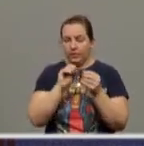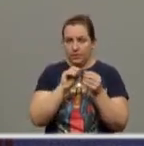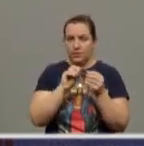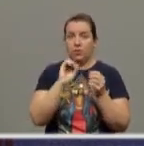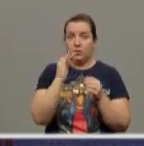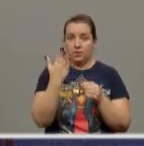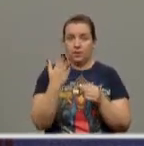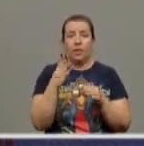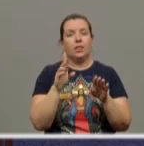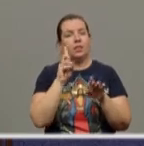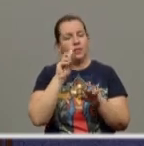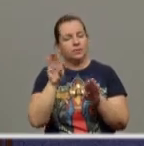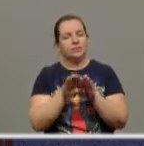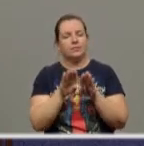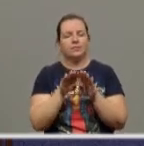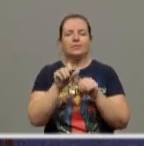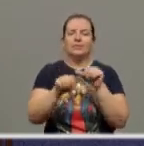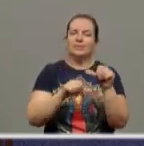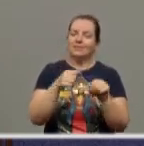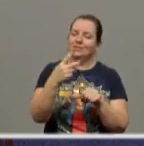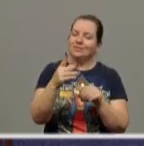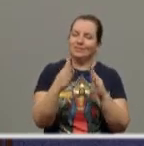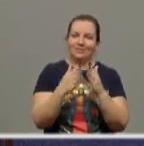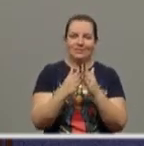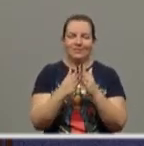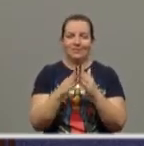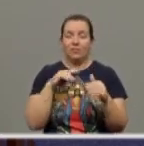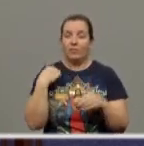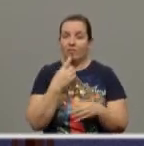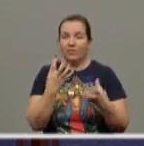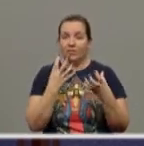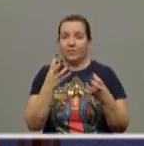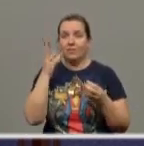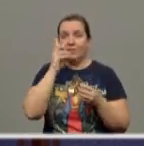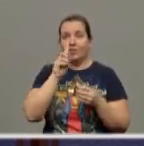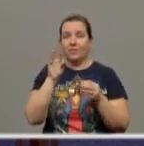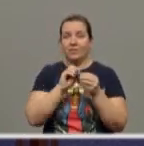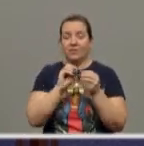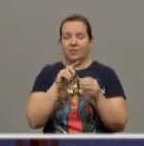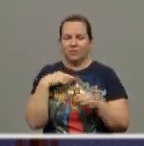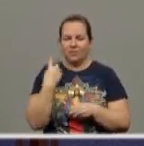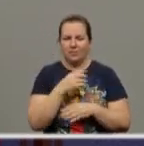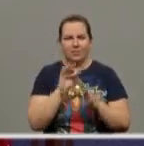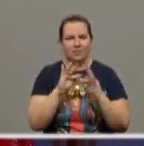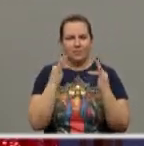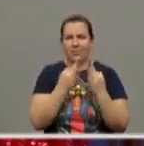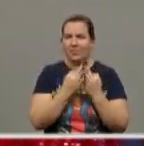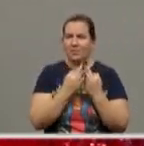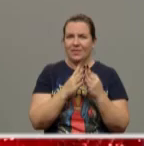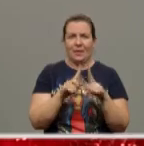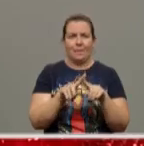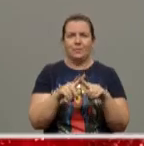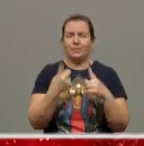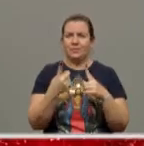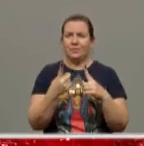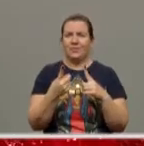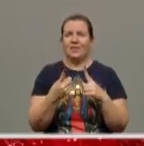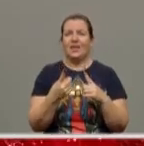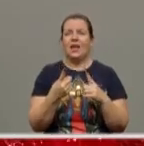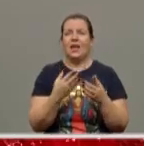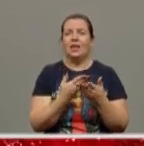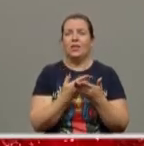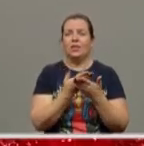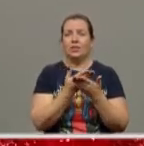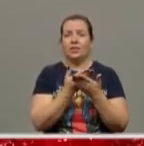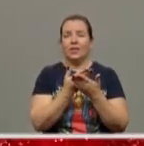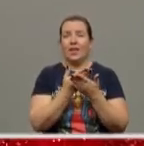vida, a sua casa. Nós muitas vezes queremos que o Senhor ele faça para a nossa família, mas a maioria das vezes Ele quer que você